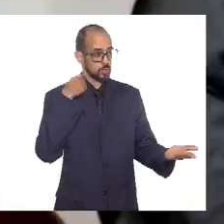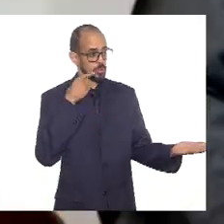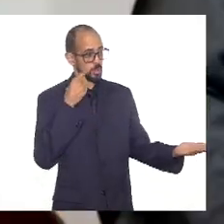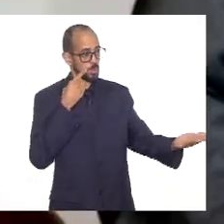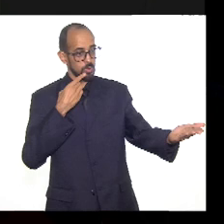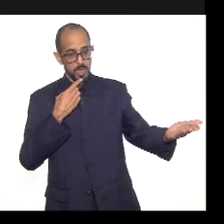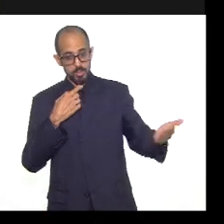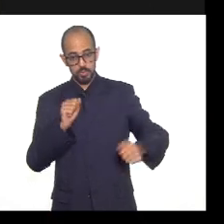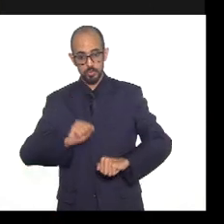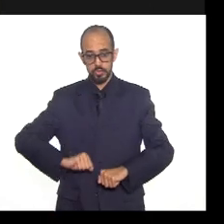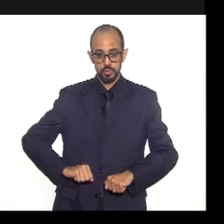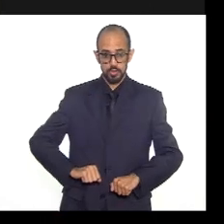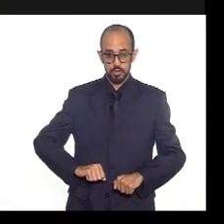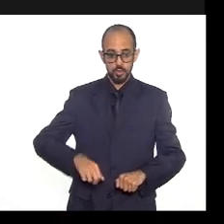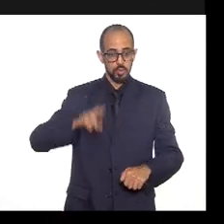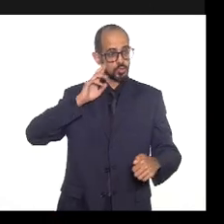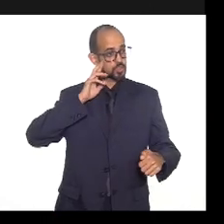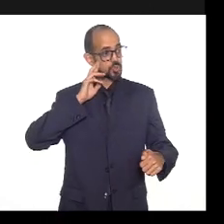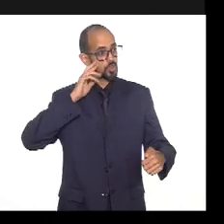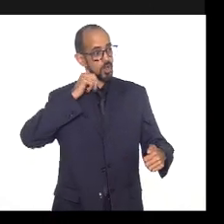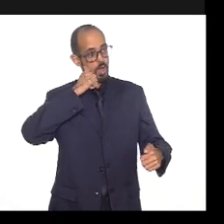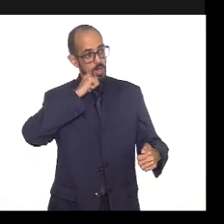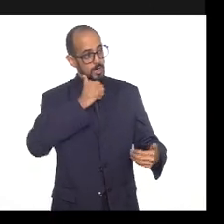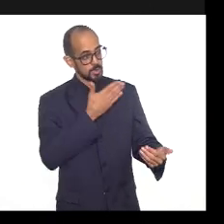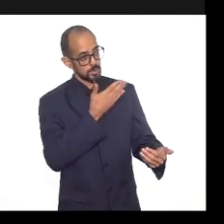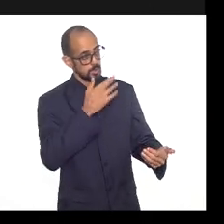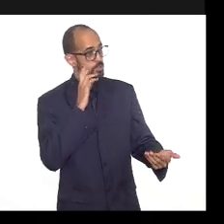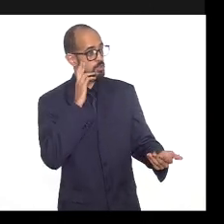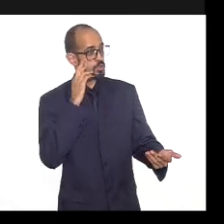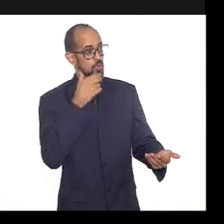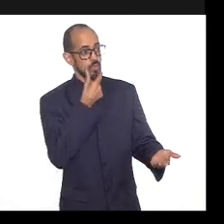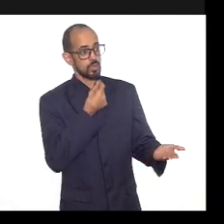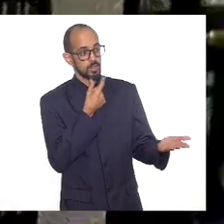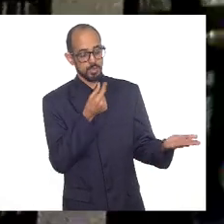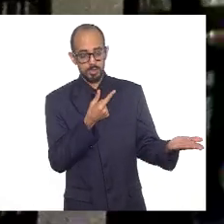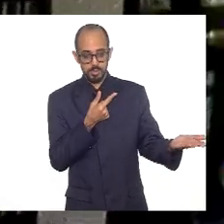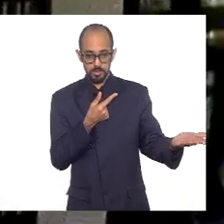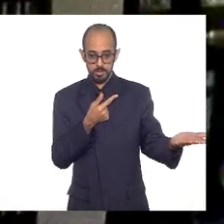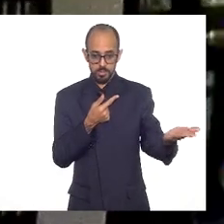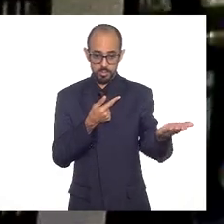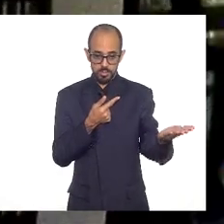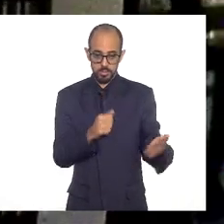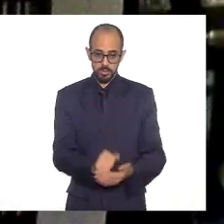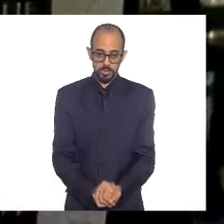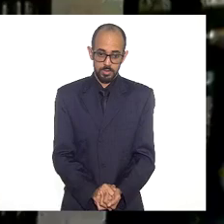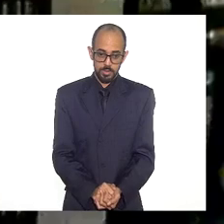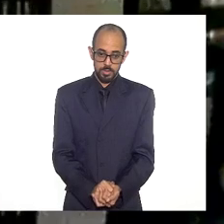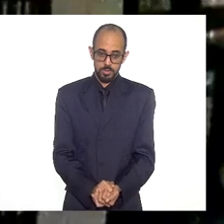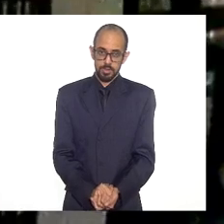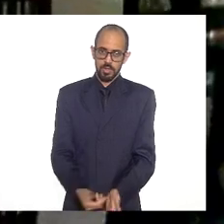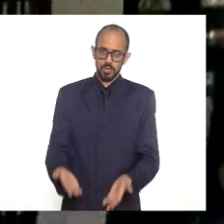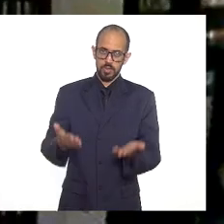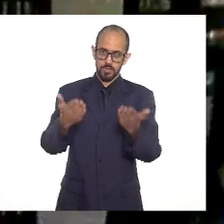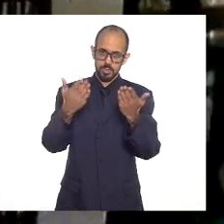Ceciliano, senhoras deputadas presentes, senhores deputados presentes,